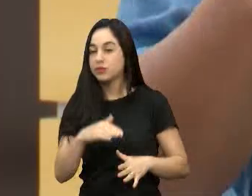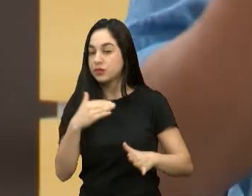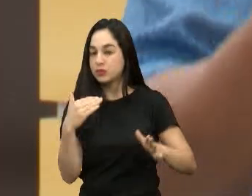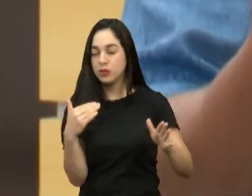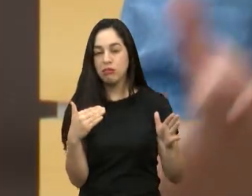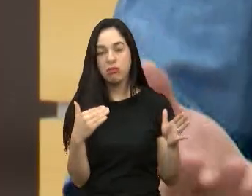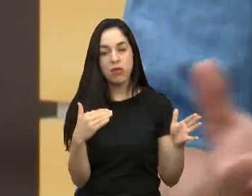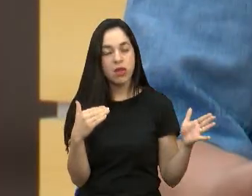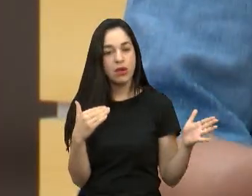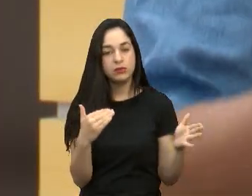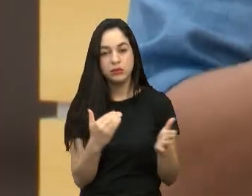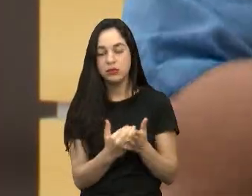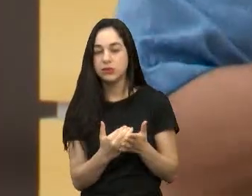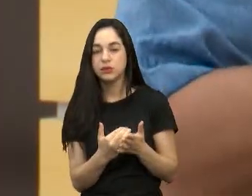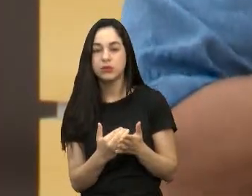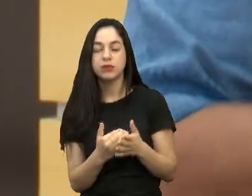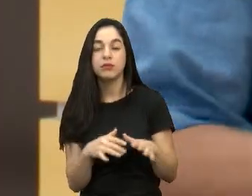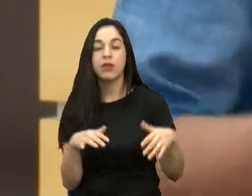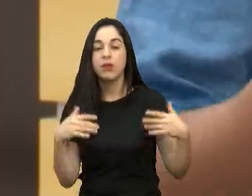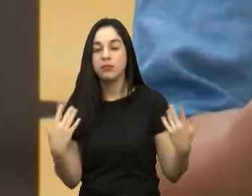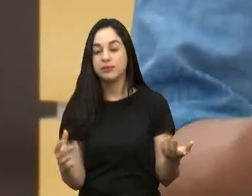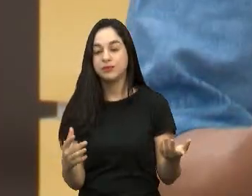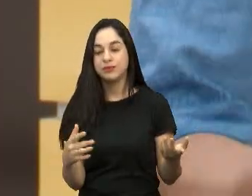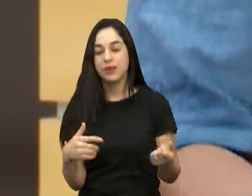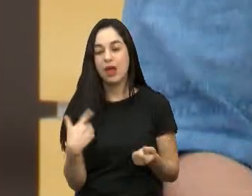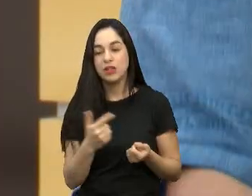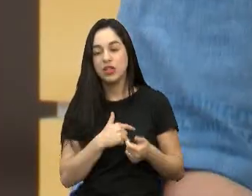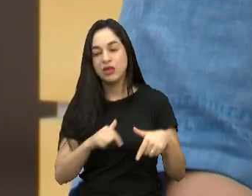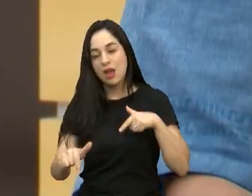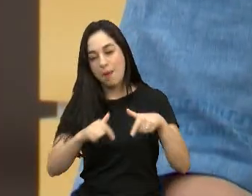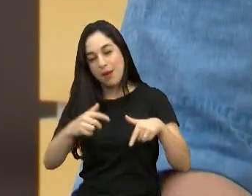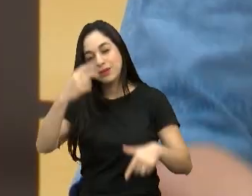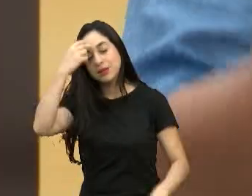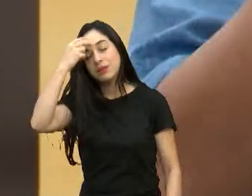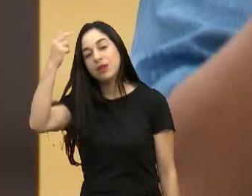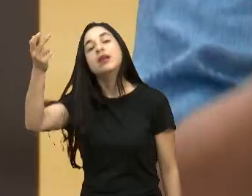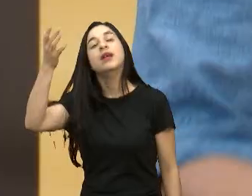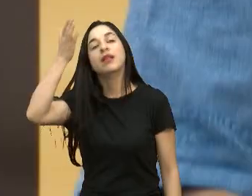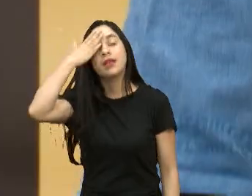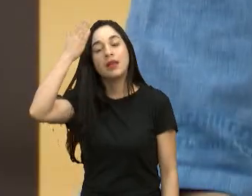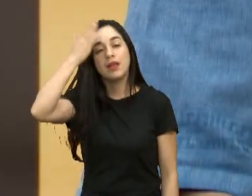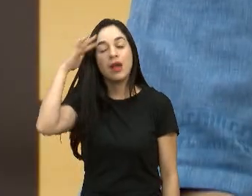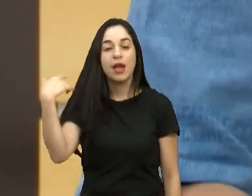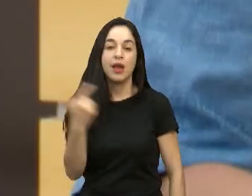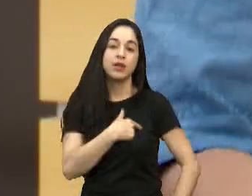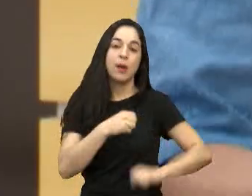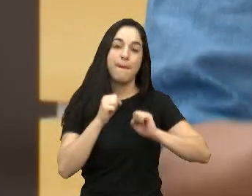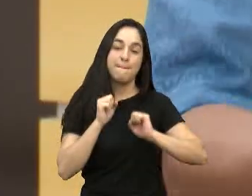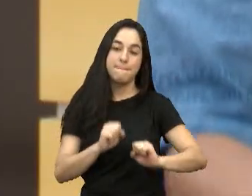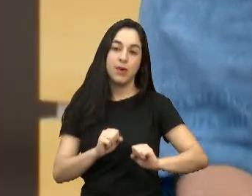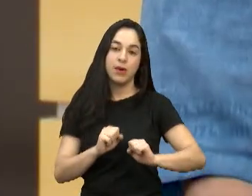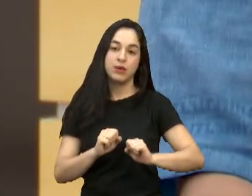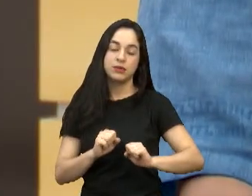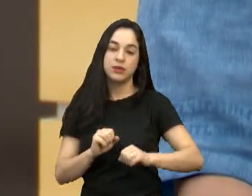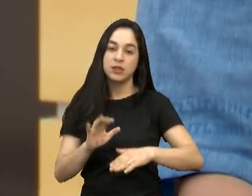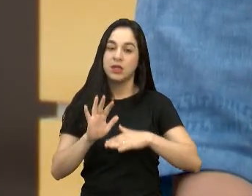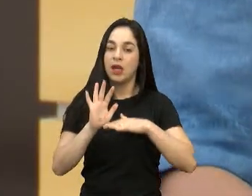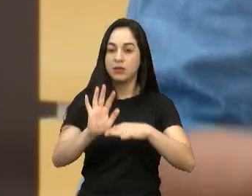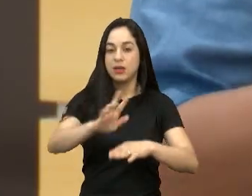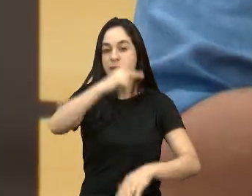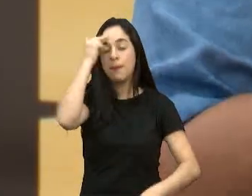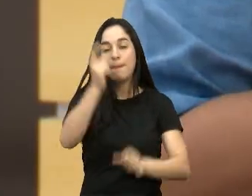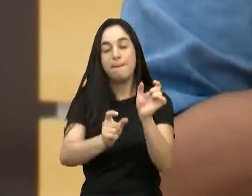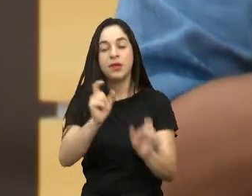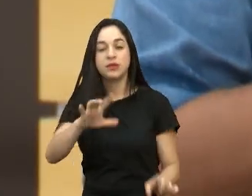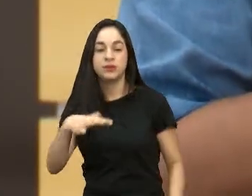qualquer lugar, onde a ser humano há falhas. Mas é isso, vamos trabalhar com sabedoria e discernimento, né, para que a gente possa continuar salvando vidas